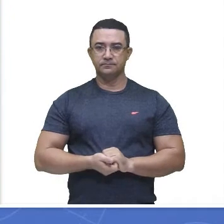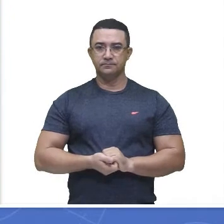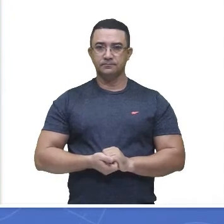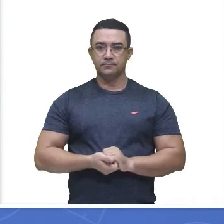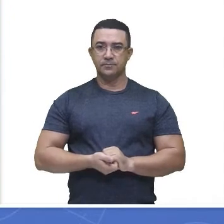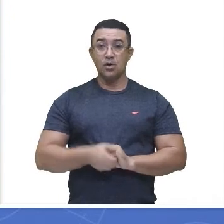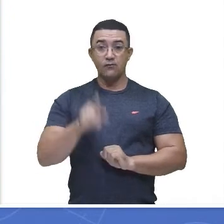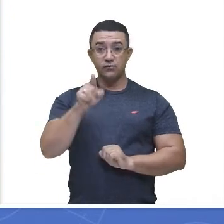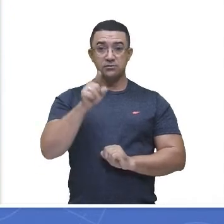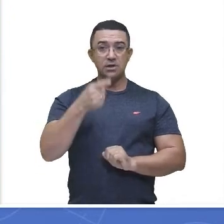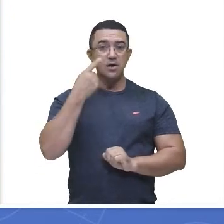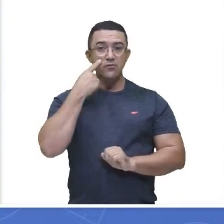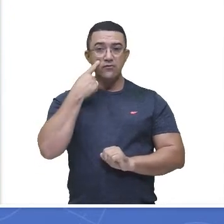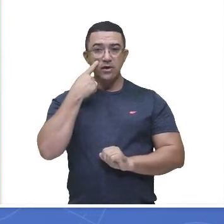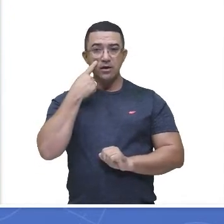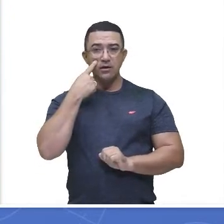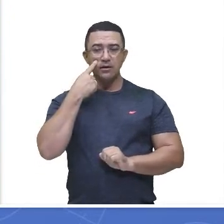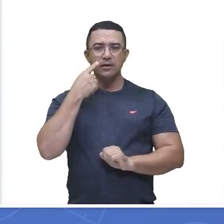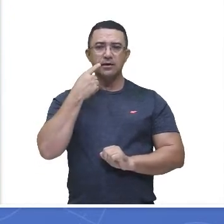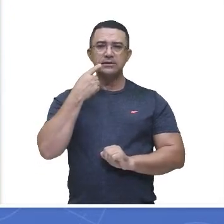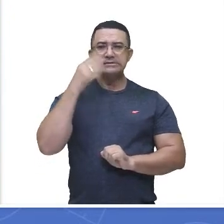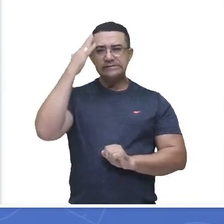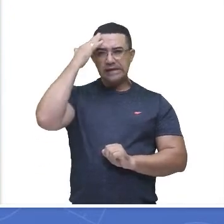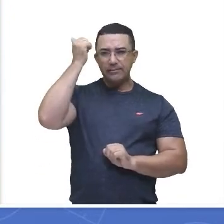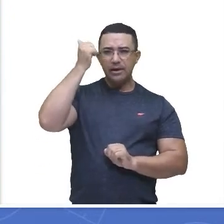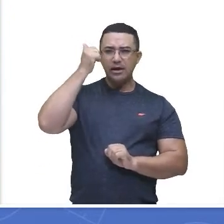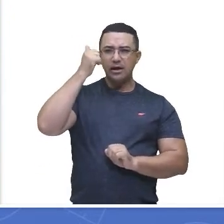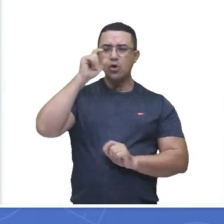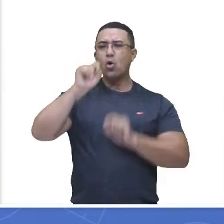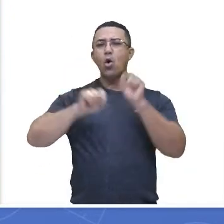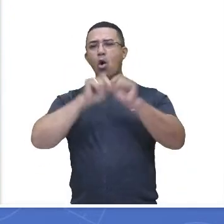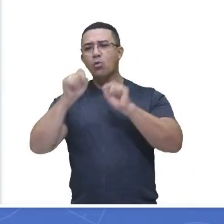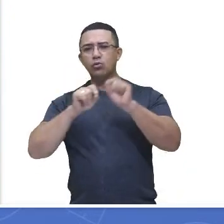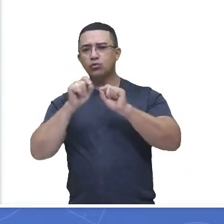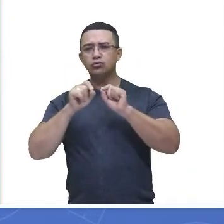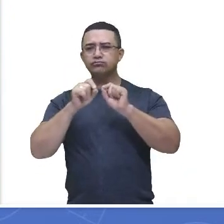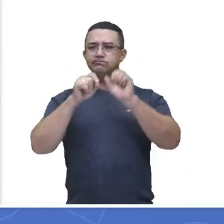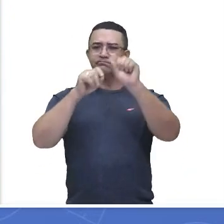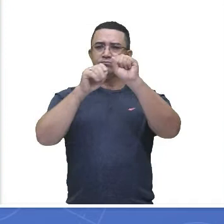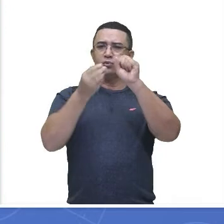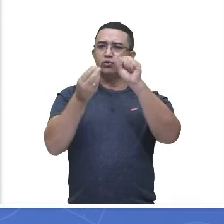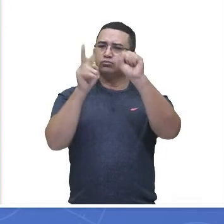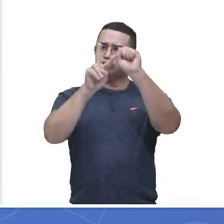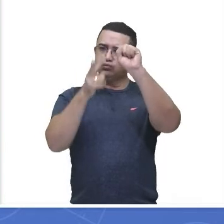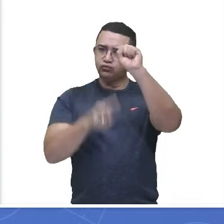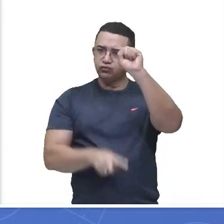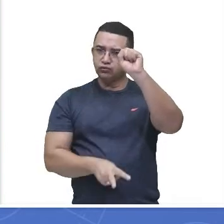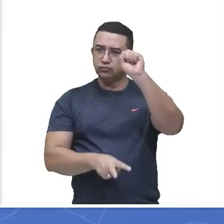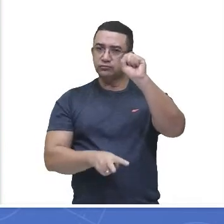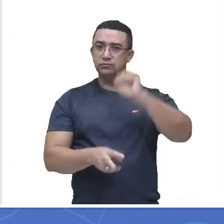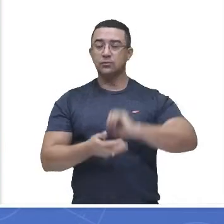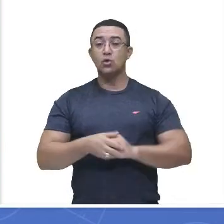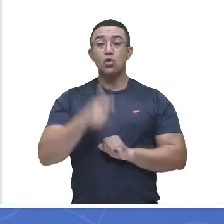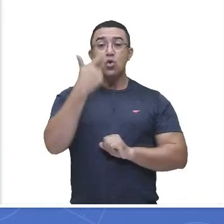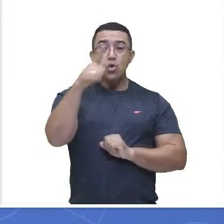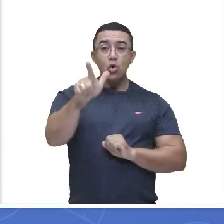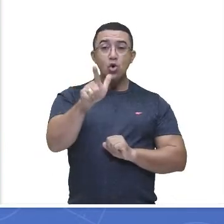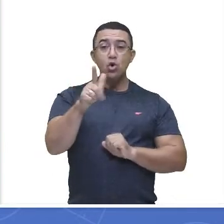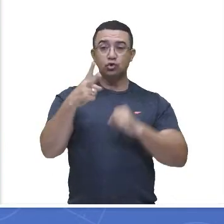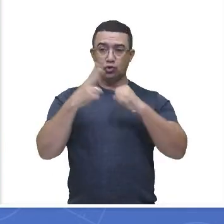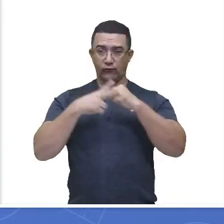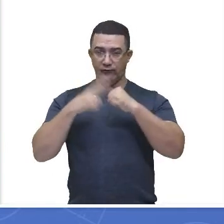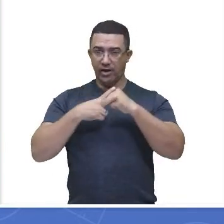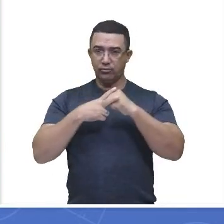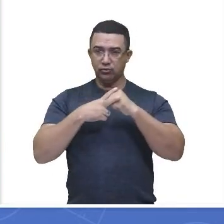observar rapidamente, ter uma ideia melhor do que eu estou falando. Observe, eu vou colocar um outro verbo, que é o verbo